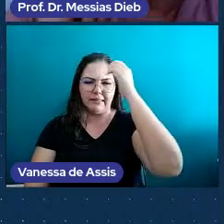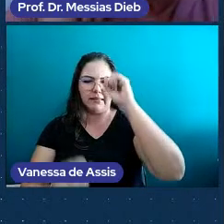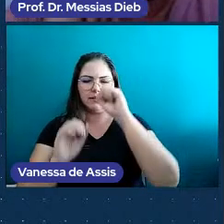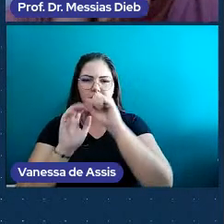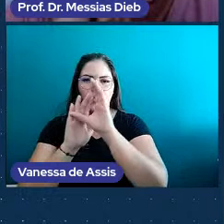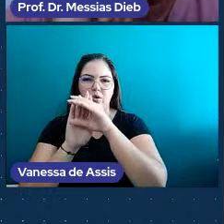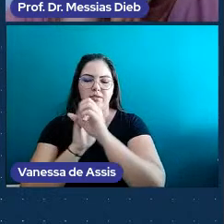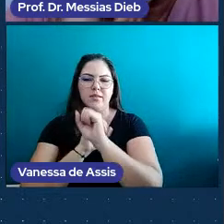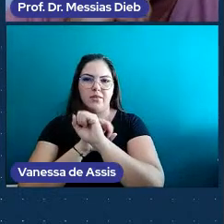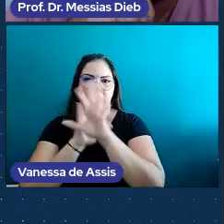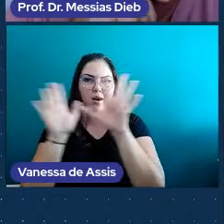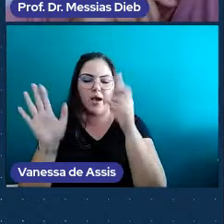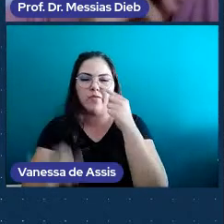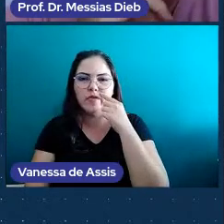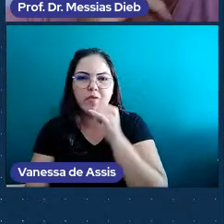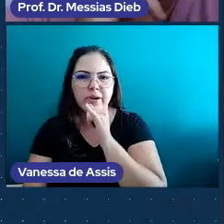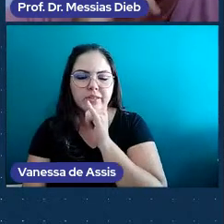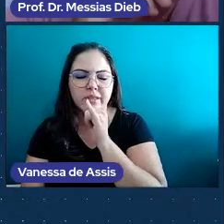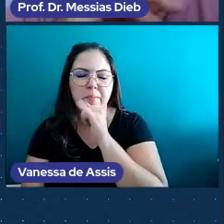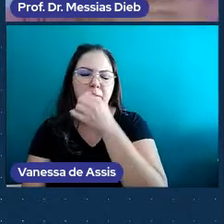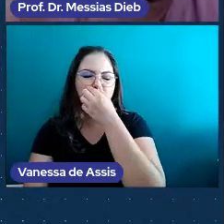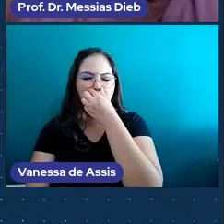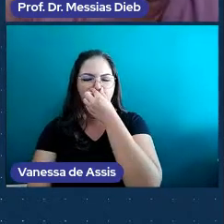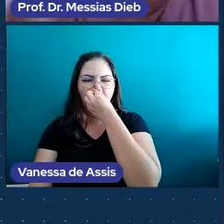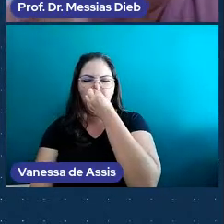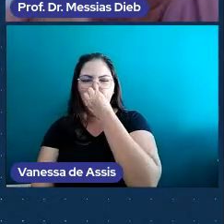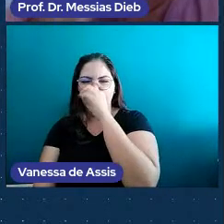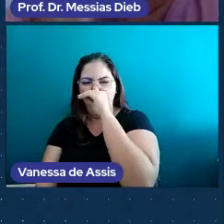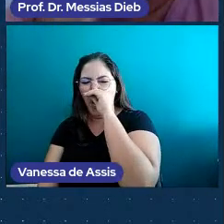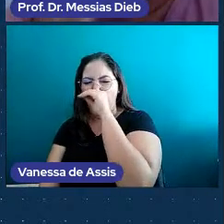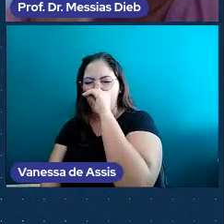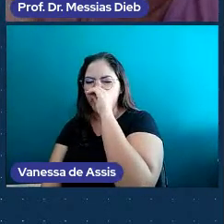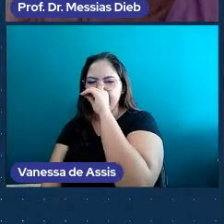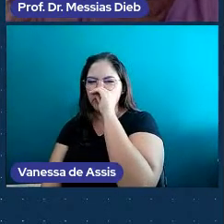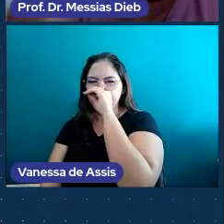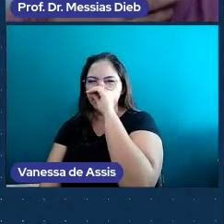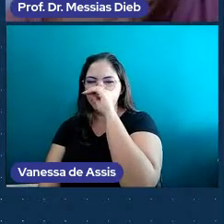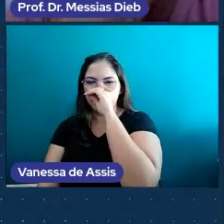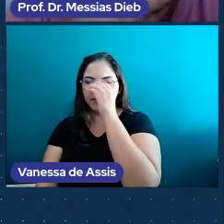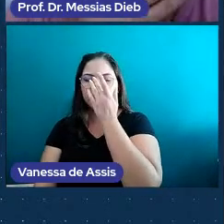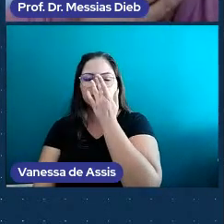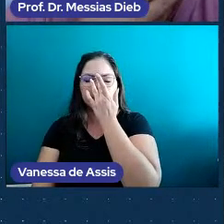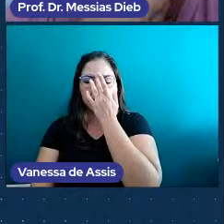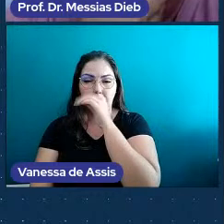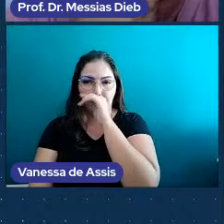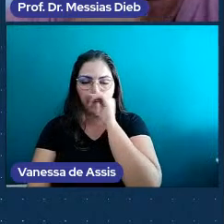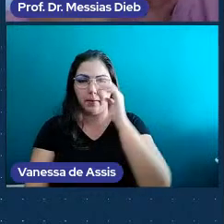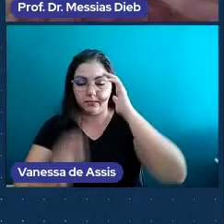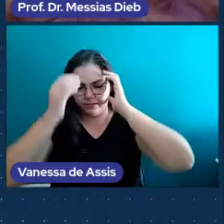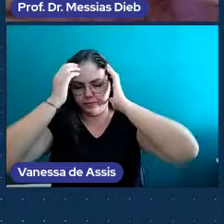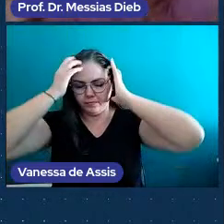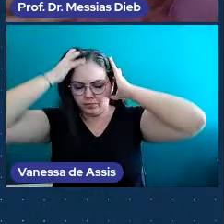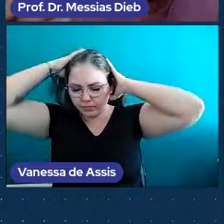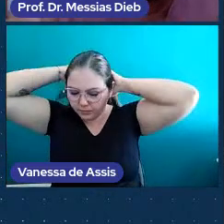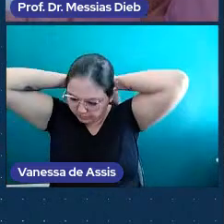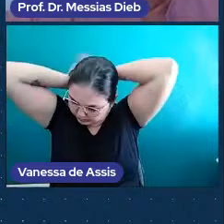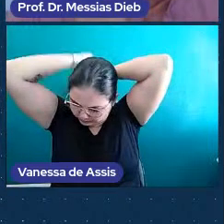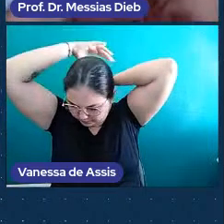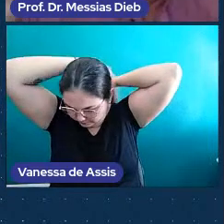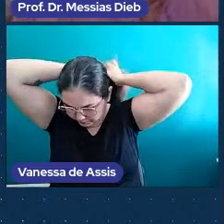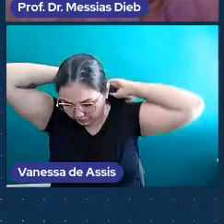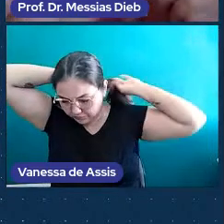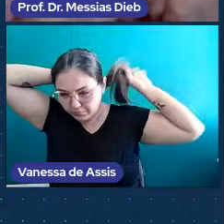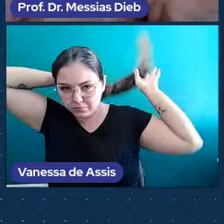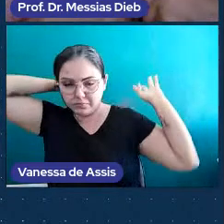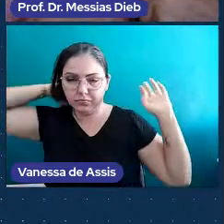esse exemplo aqui. Digamos que o meu tema, um tema que eu quero muito estudar, é a violência escolar. Isso me incomoda muito.